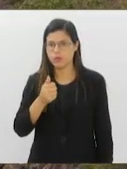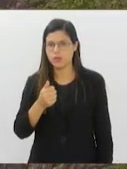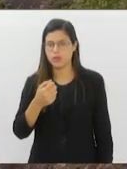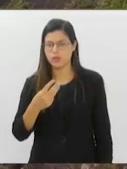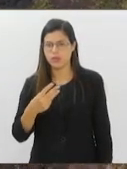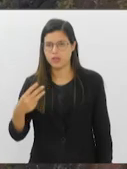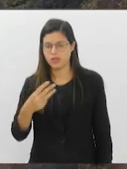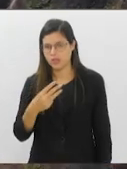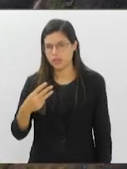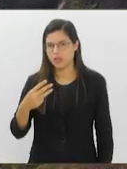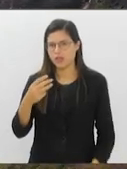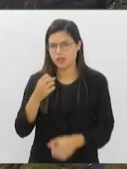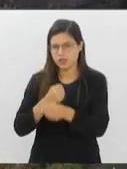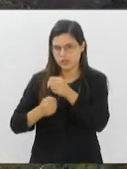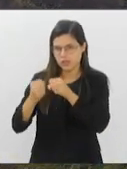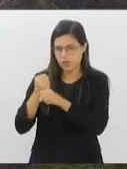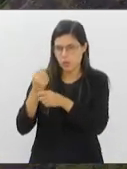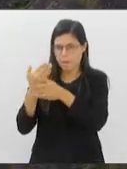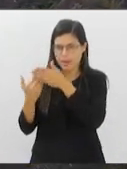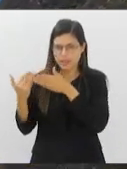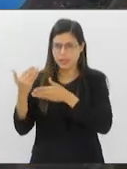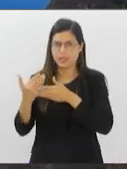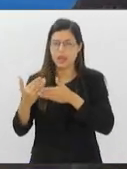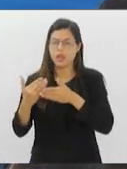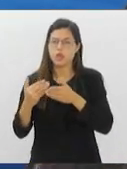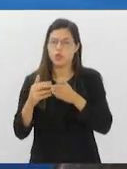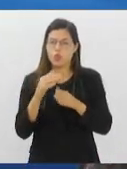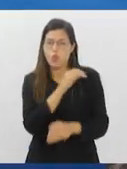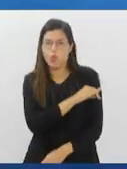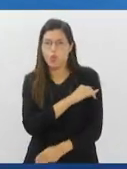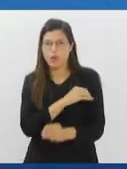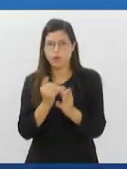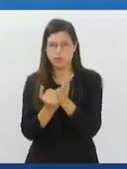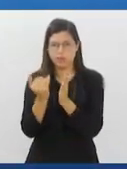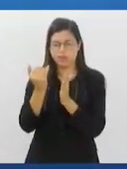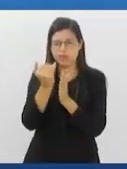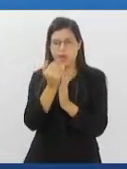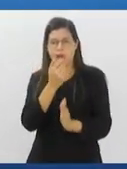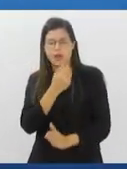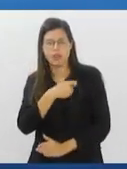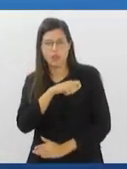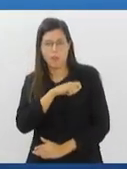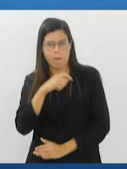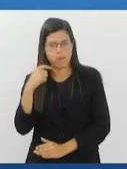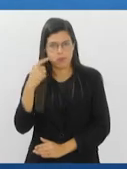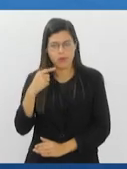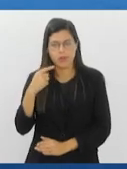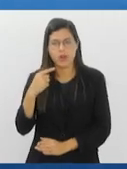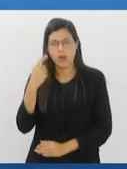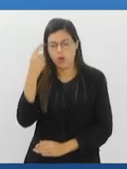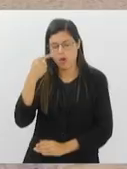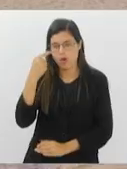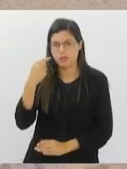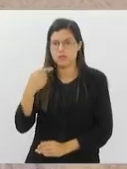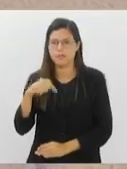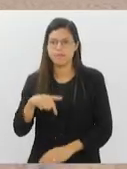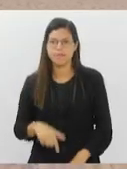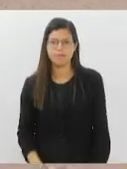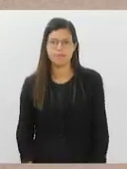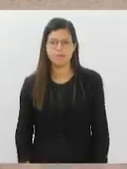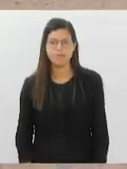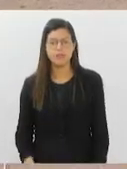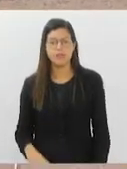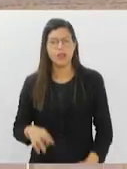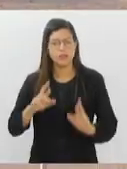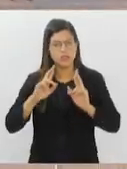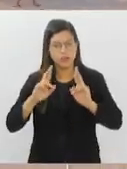no ano passado. No entanto, o Rio supera a capital espanhola em número de obras seriadas registradas em suas locações. A expectativa